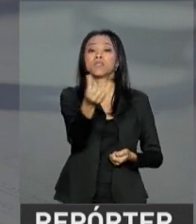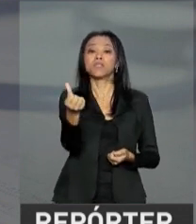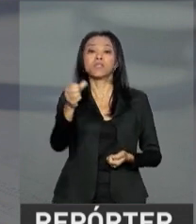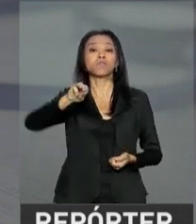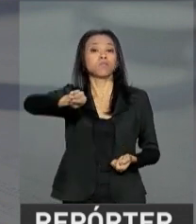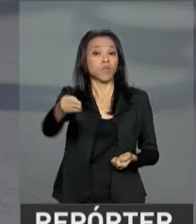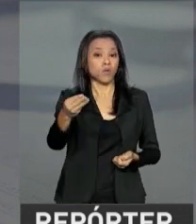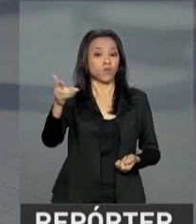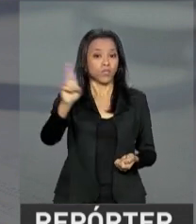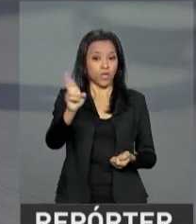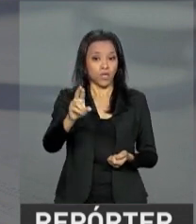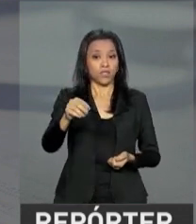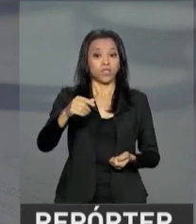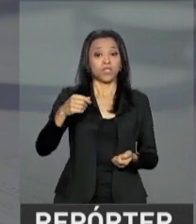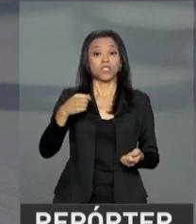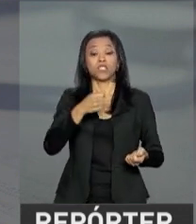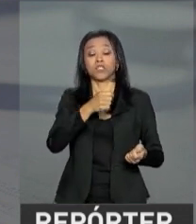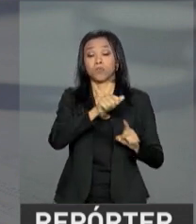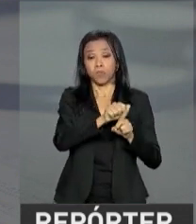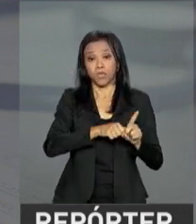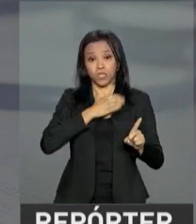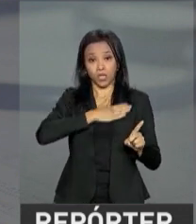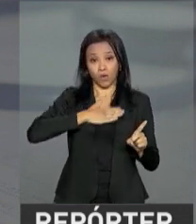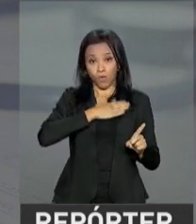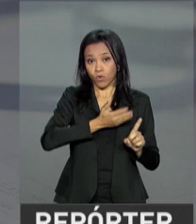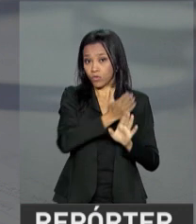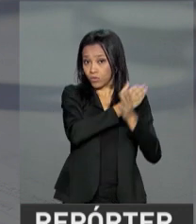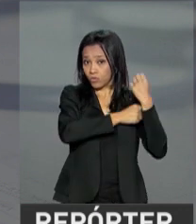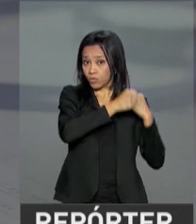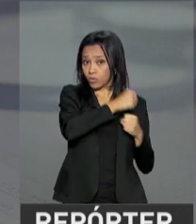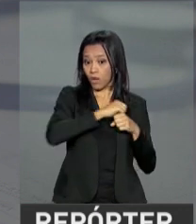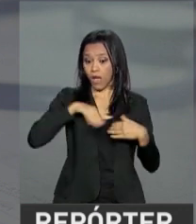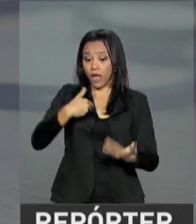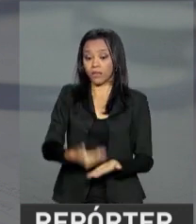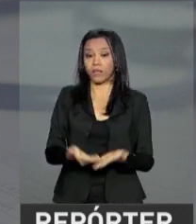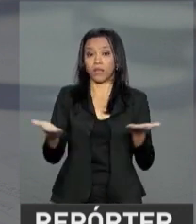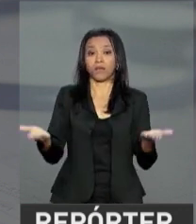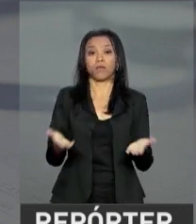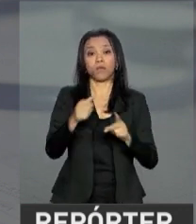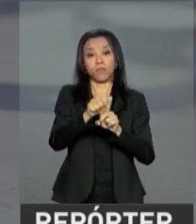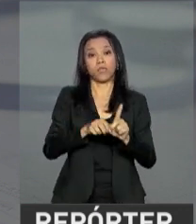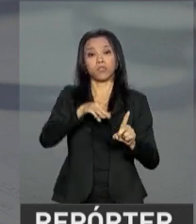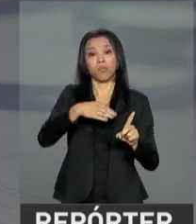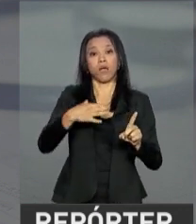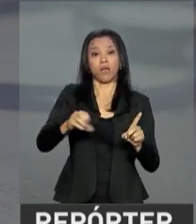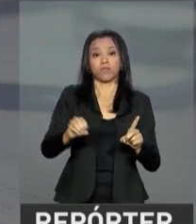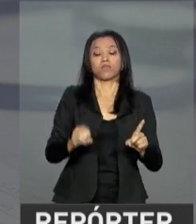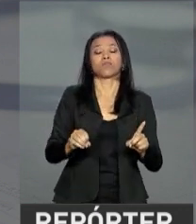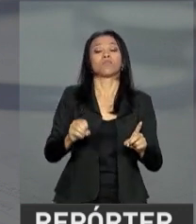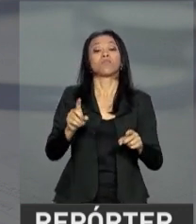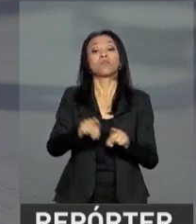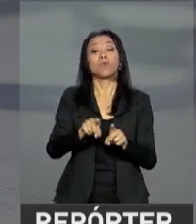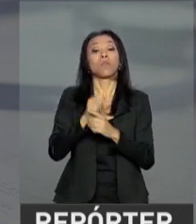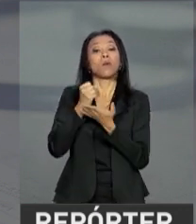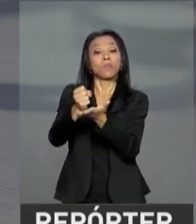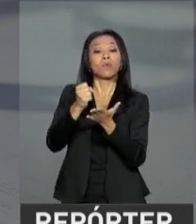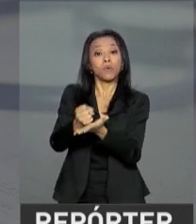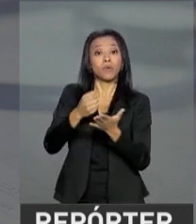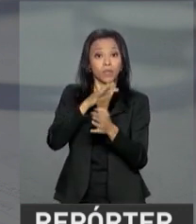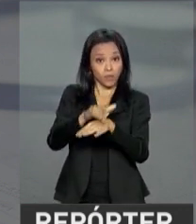agosto de 2016 até março deste ano com a revisão de benefícios de auxílio-doença de cerca de